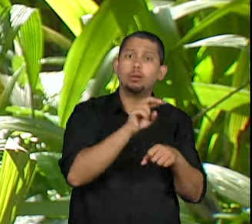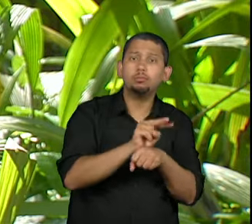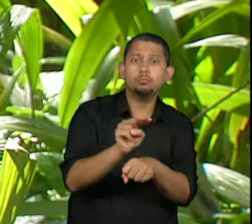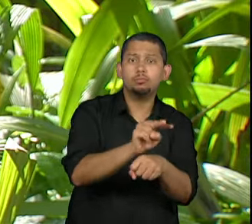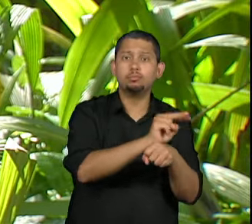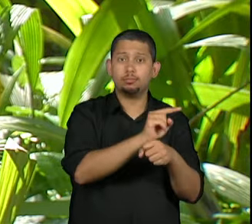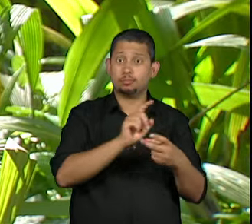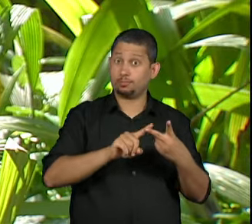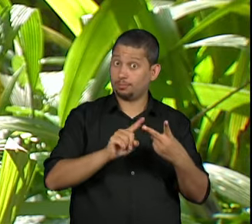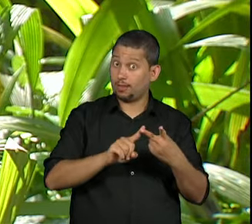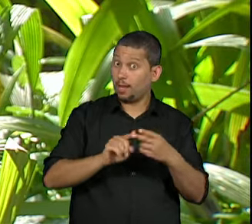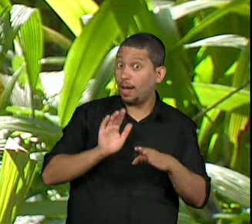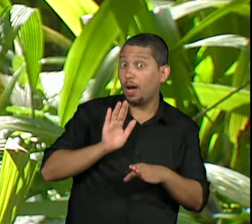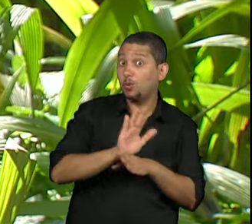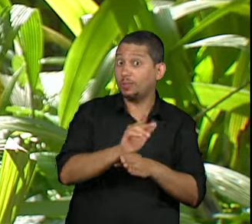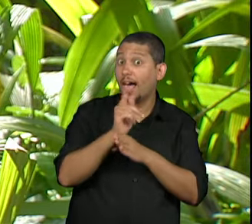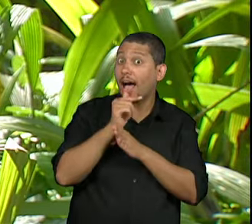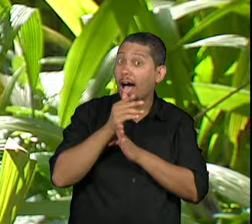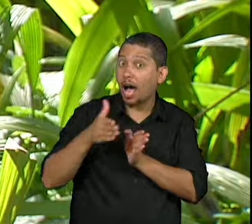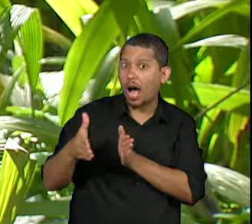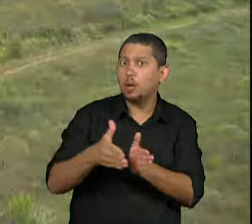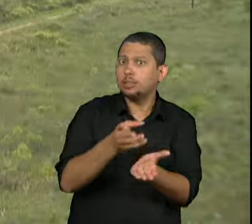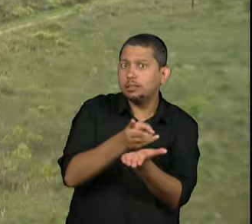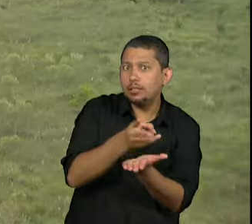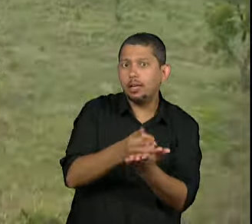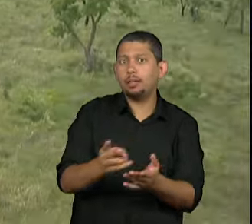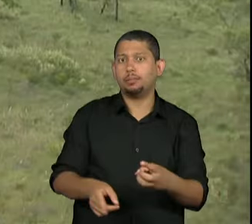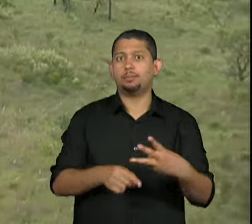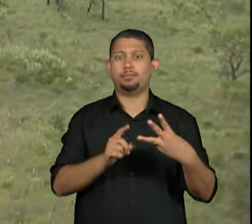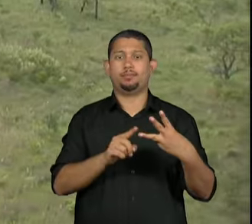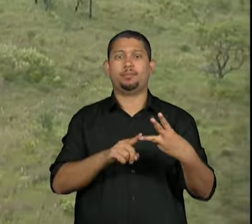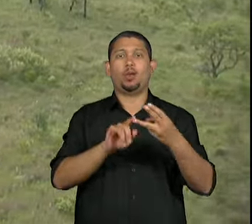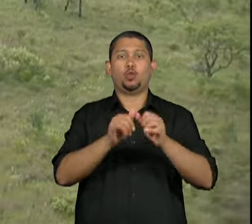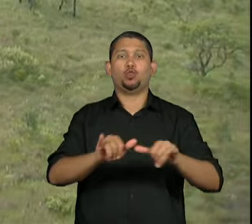segurança hídrica e a geração de energia.